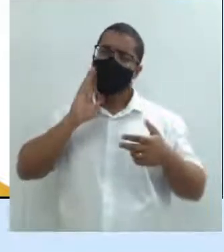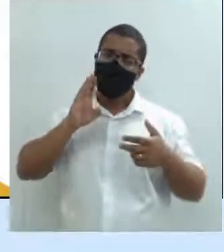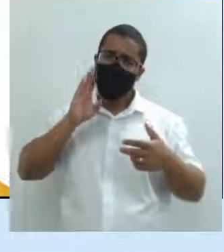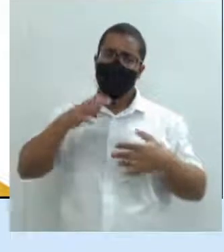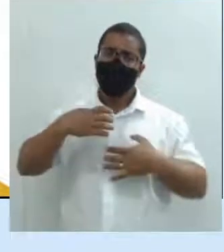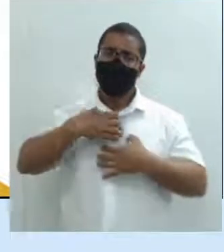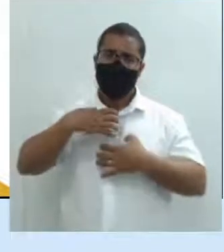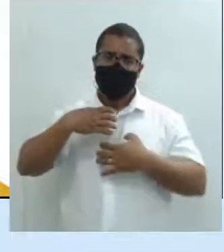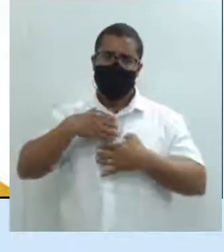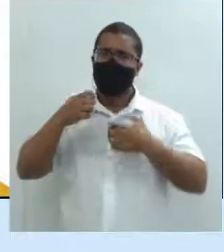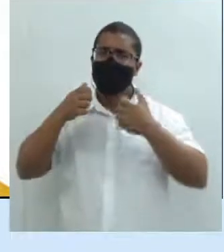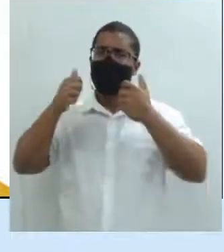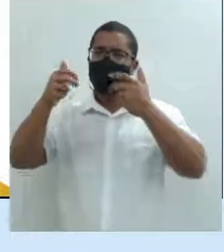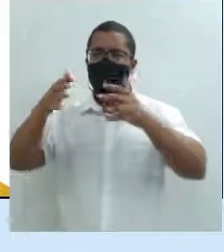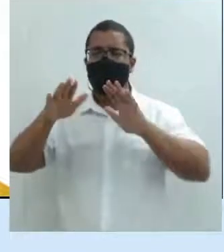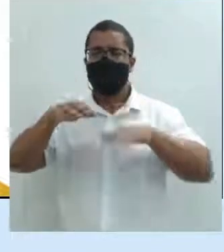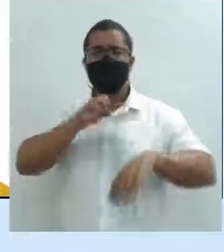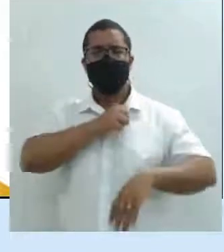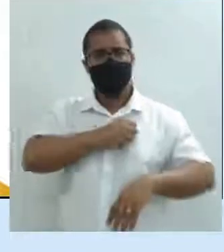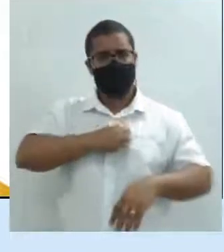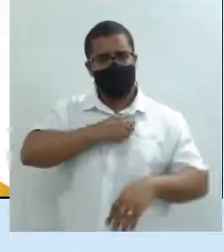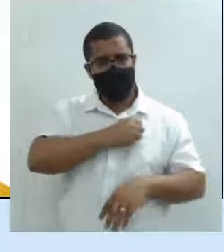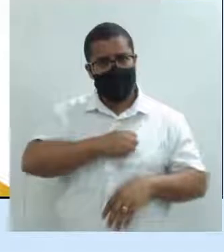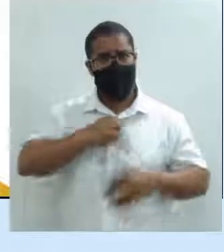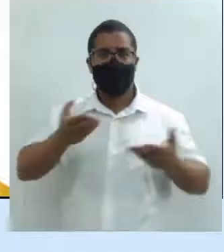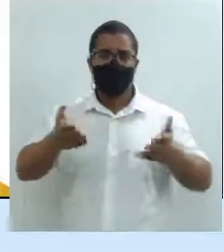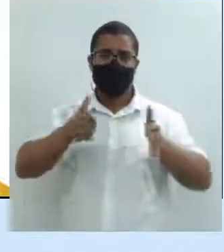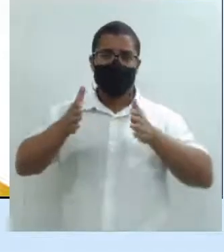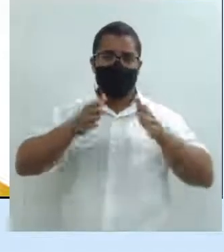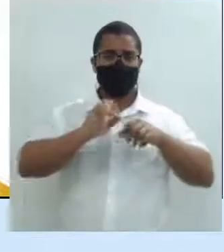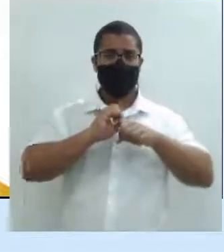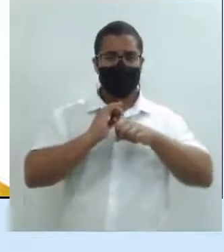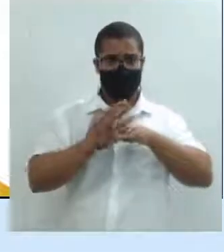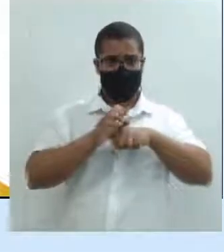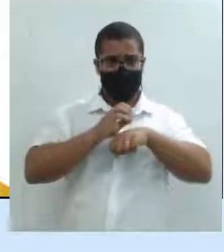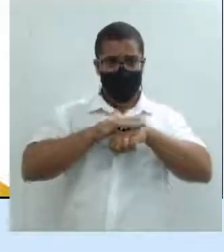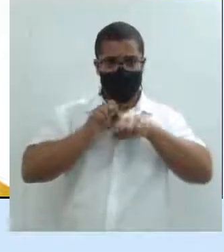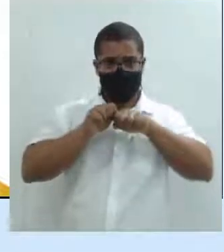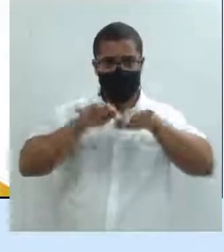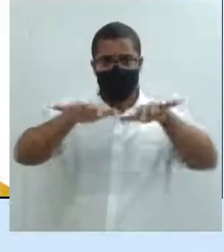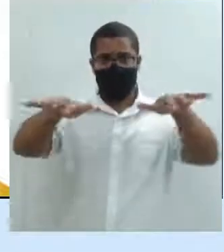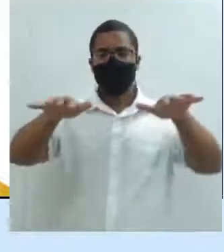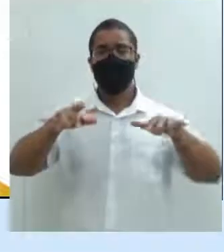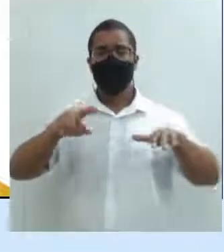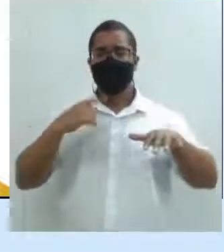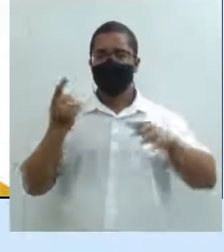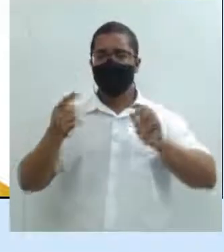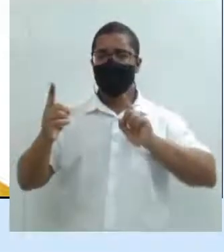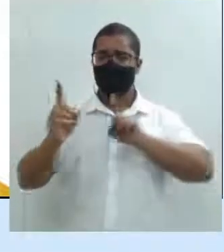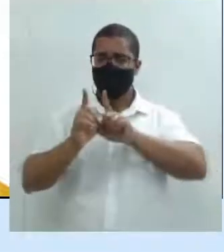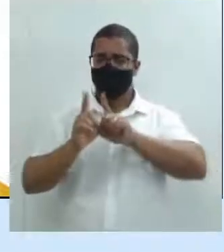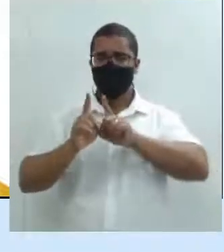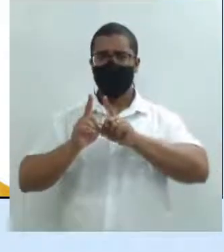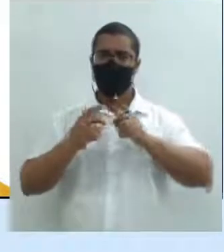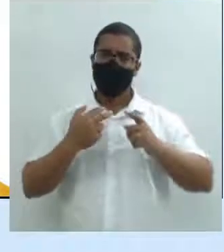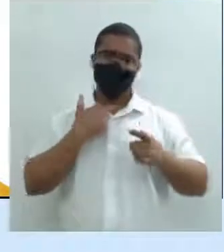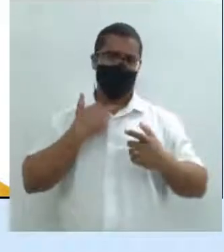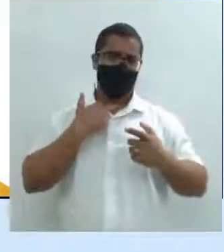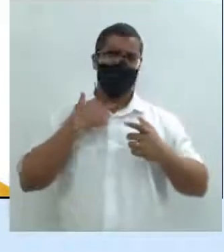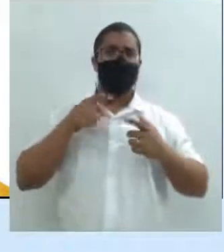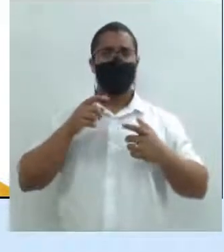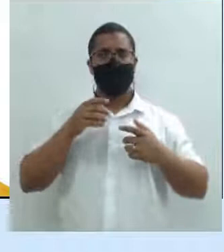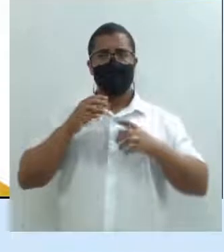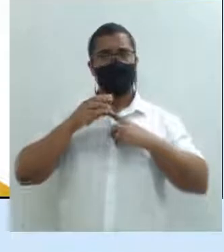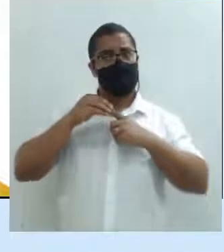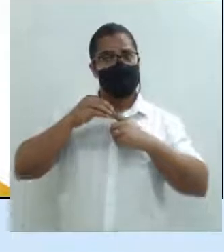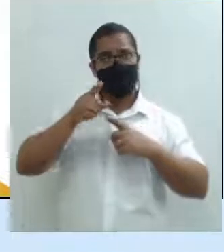sentimento assim, né, de saudade. A gente está nesse momento de pandemia, então a gente não pode estar sempre próximo, principalmente das pessoas mais